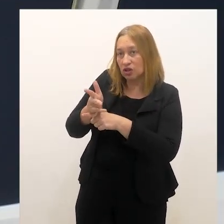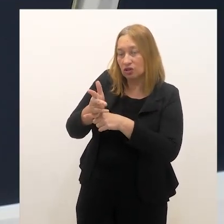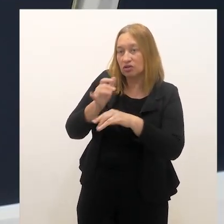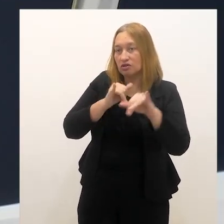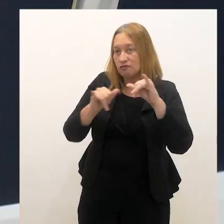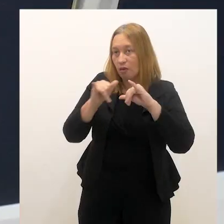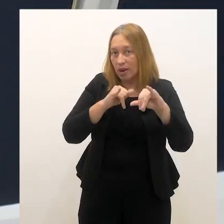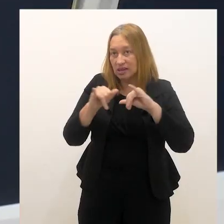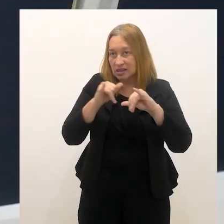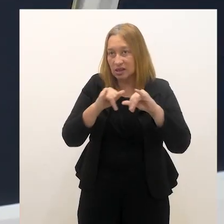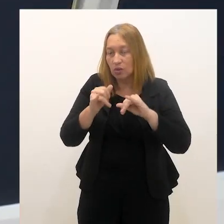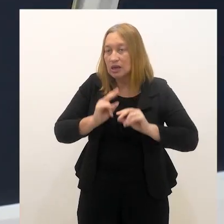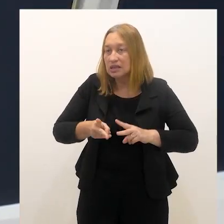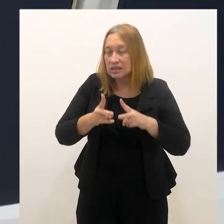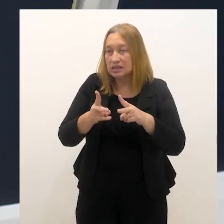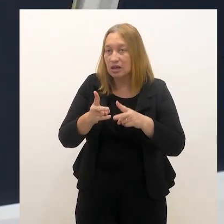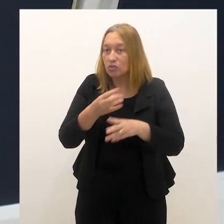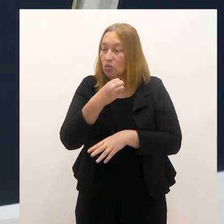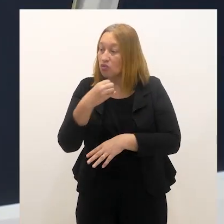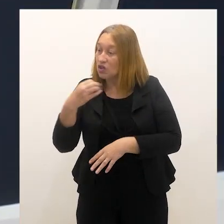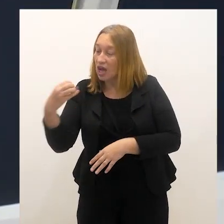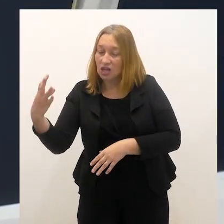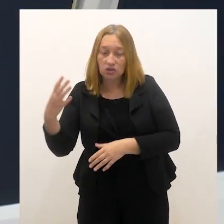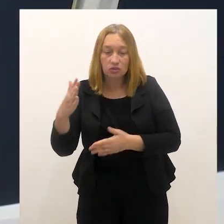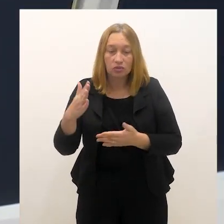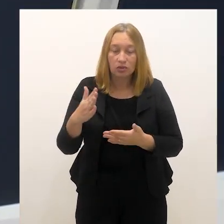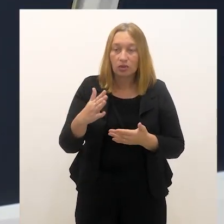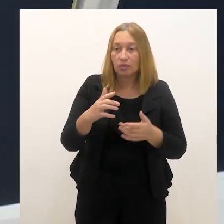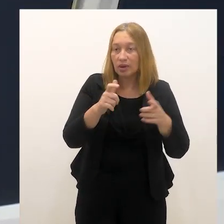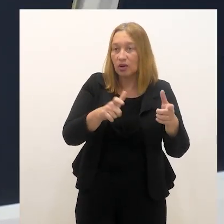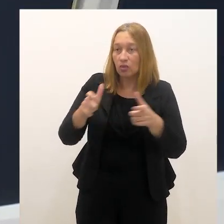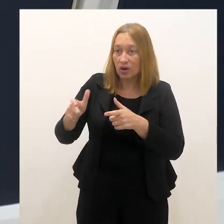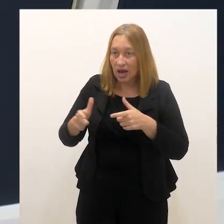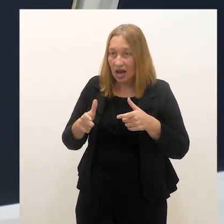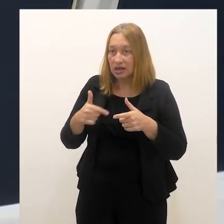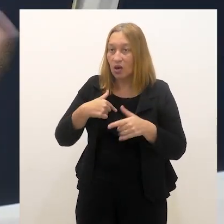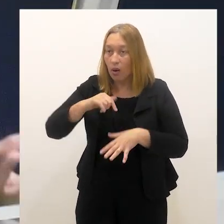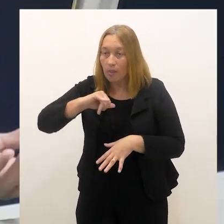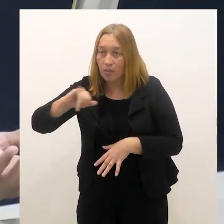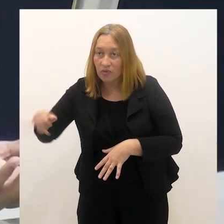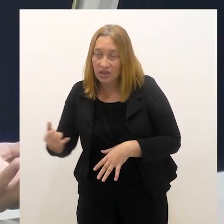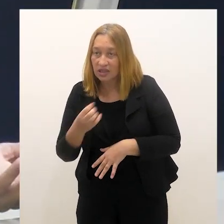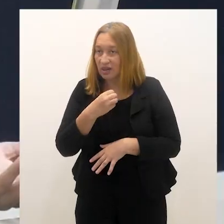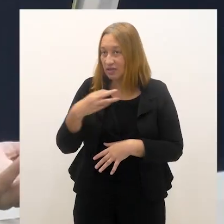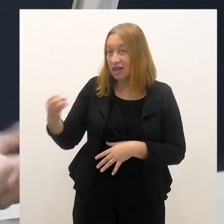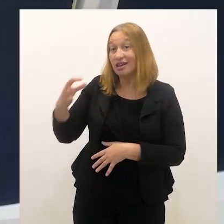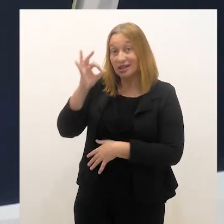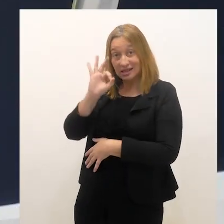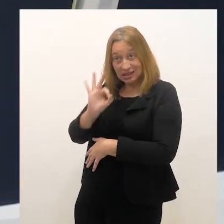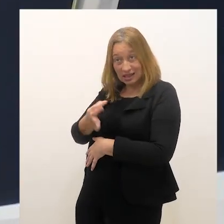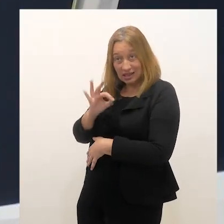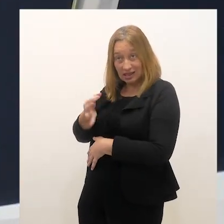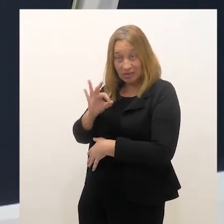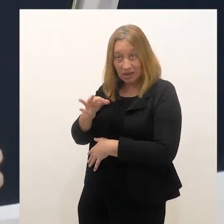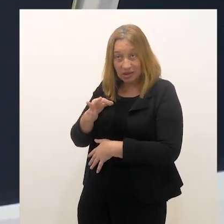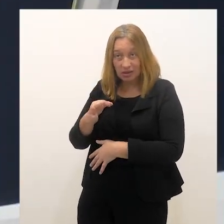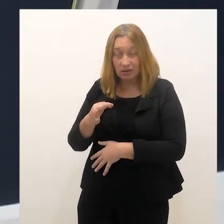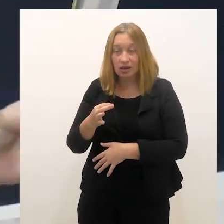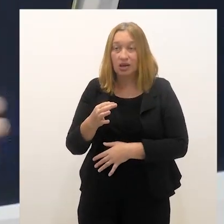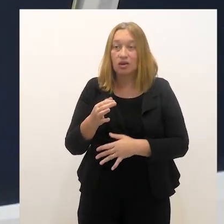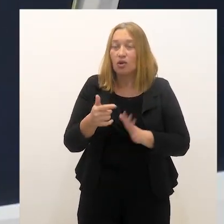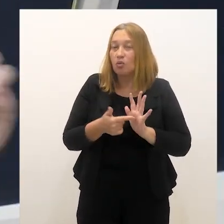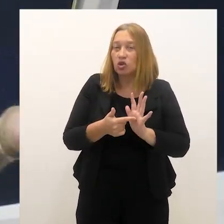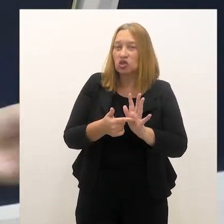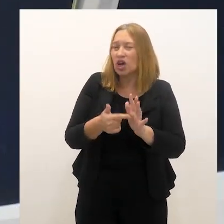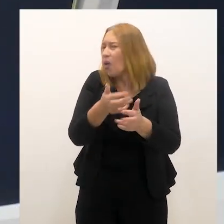né? Sempre que eu viajo para algum lugar, além de eu aproveitar a viagem, obviamente, eu tento